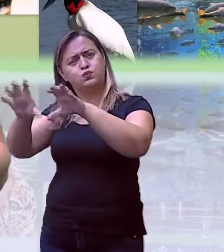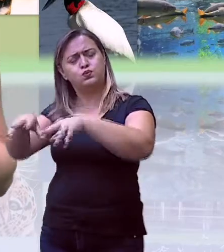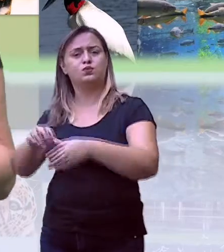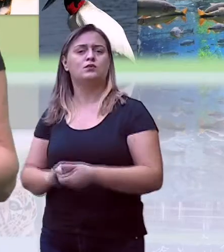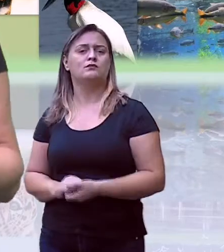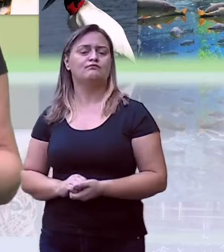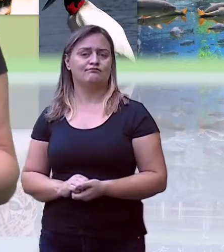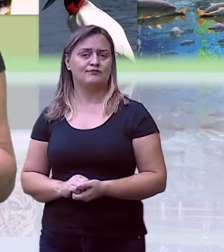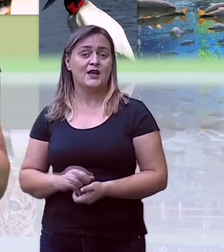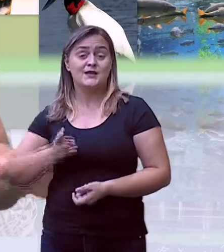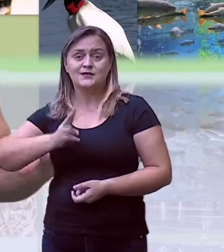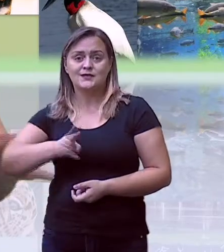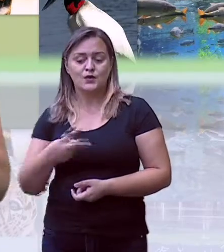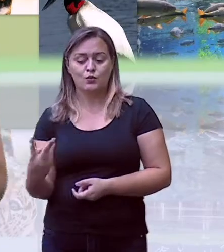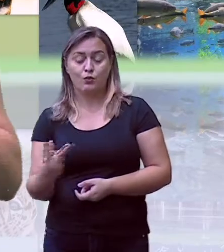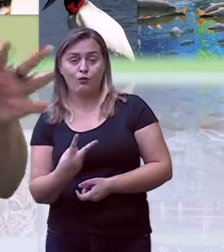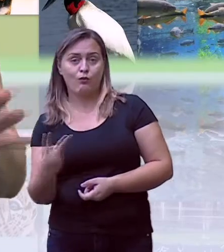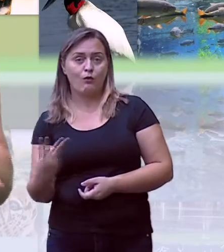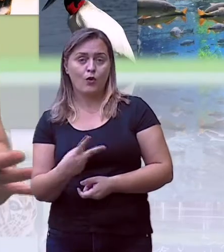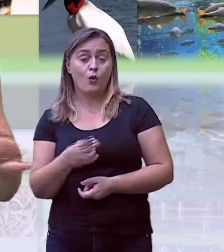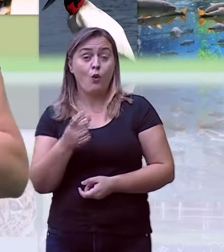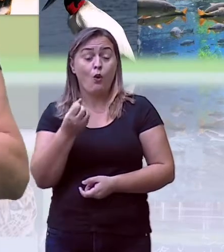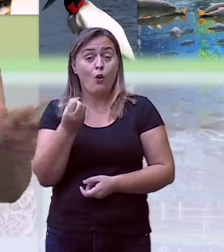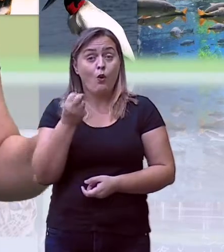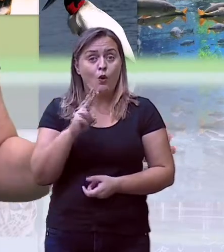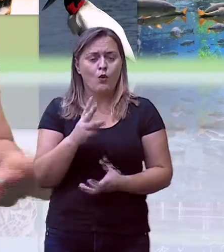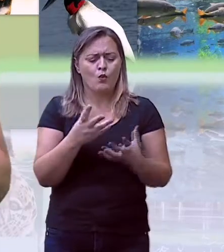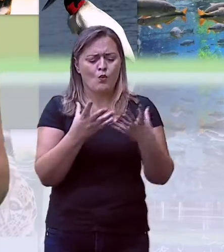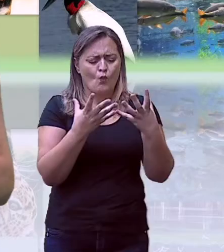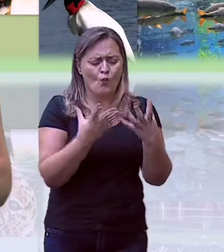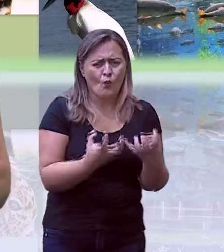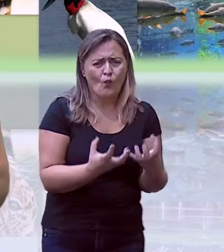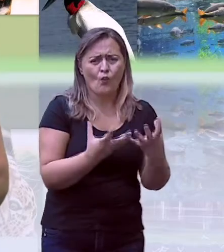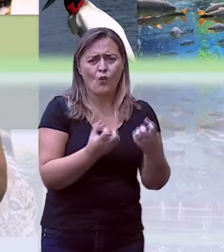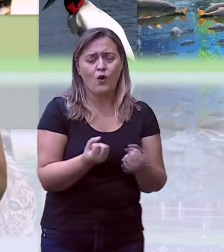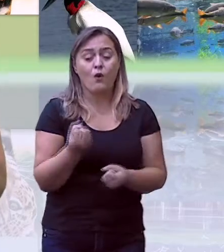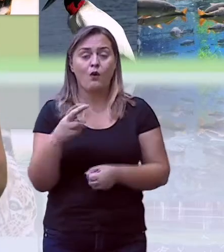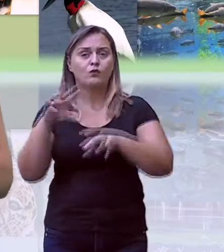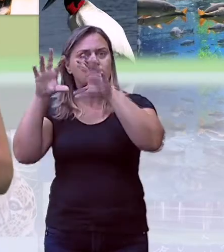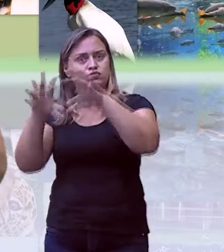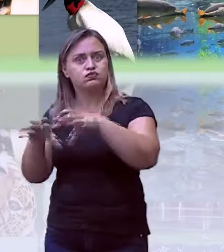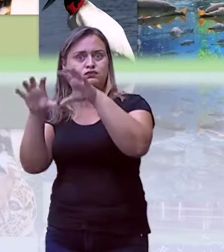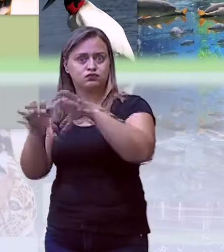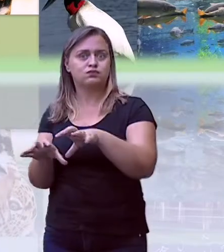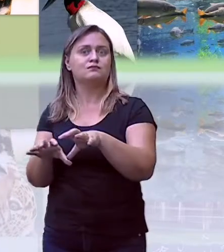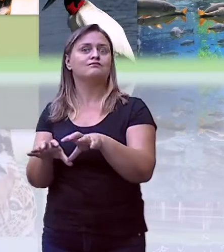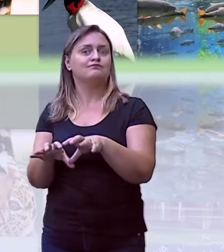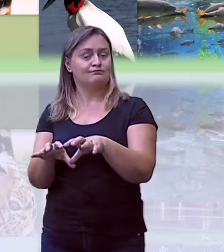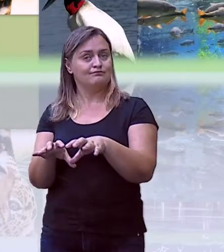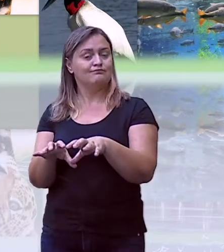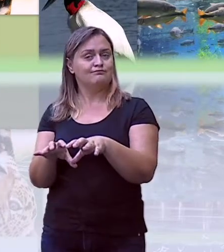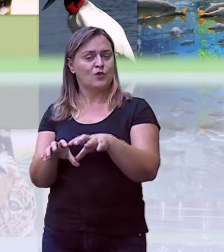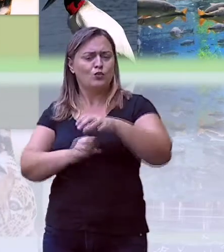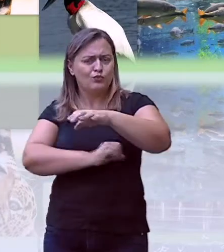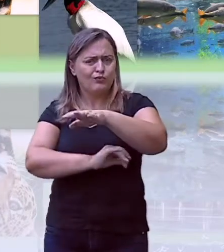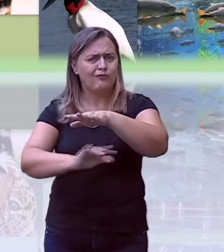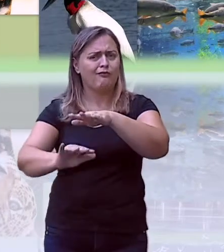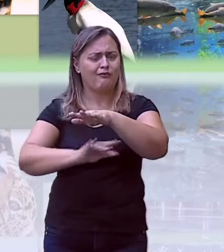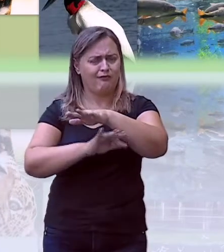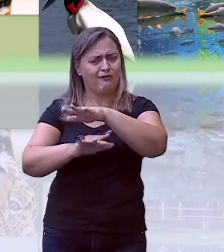uma diferenciação entre estes estágios aí. O Pantanal é